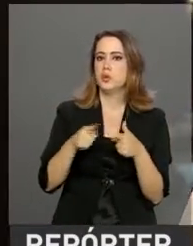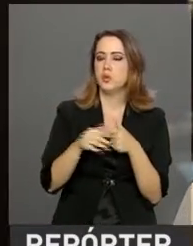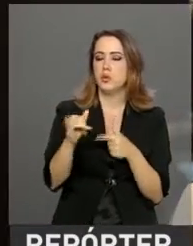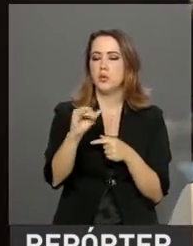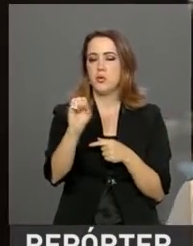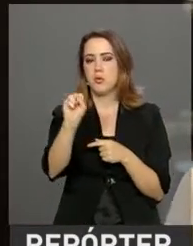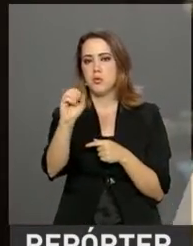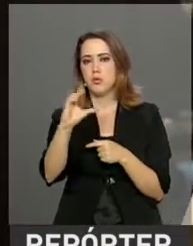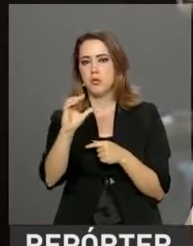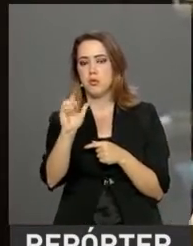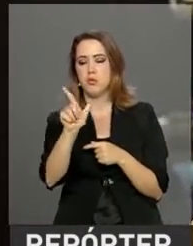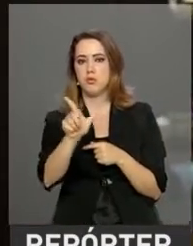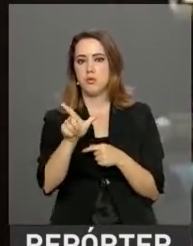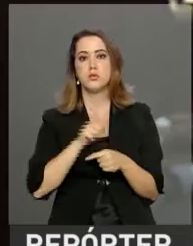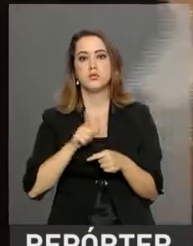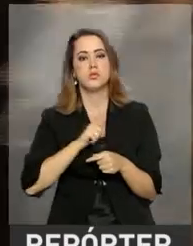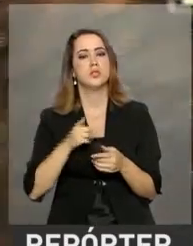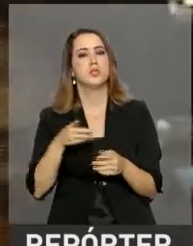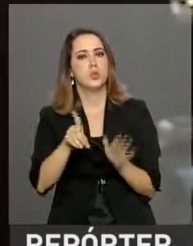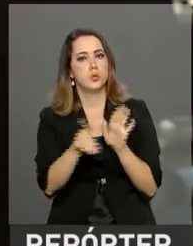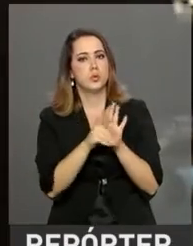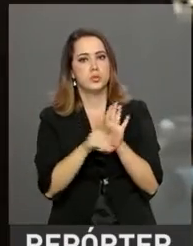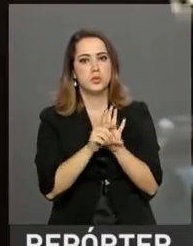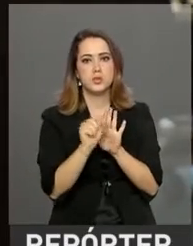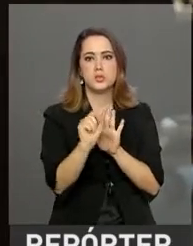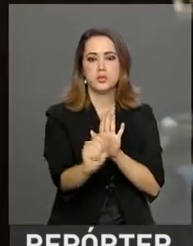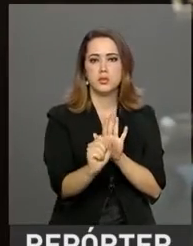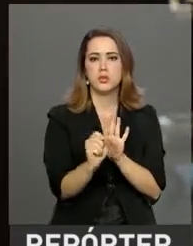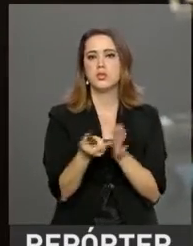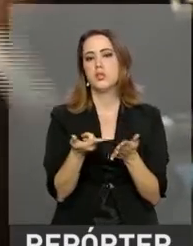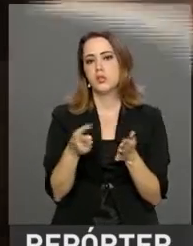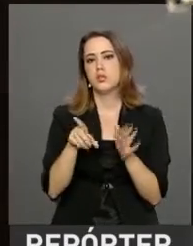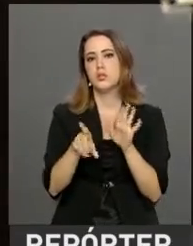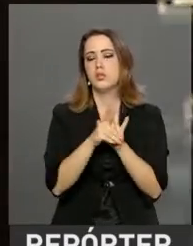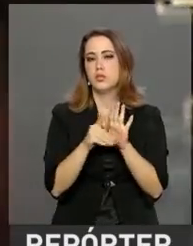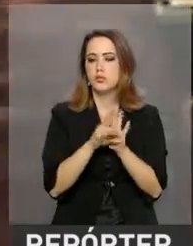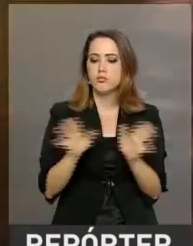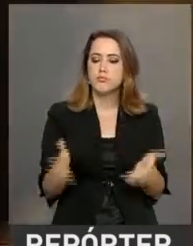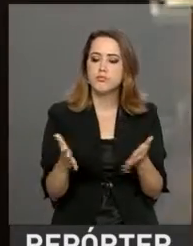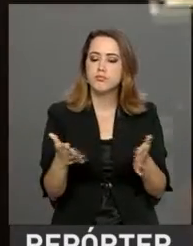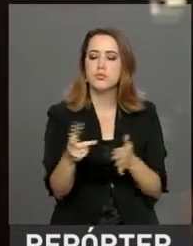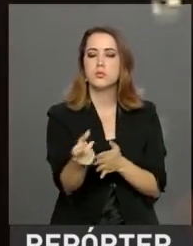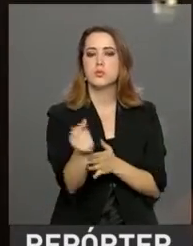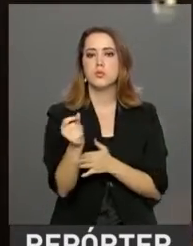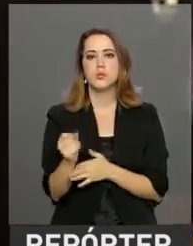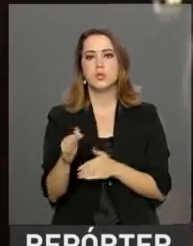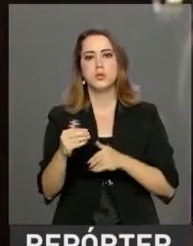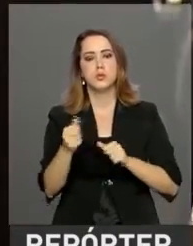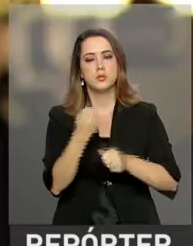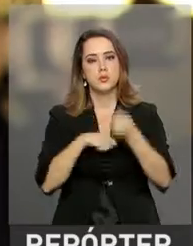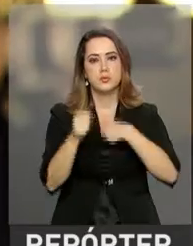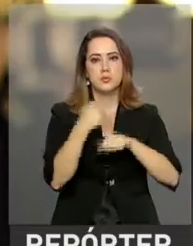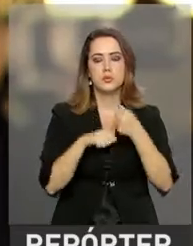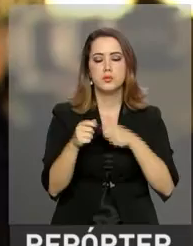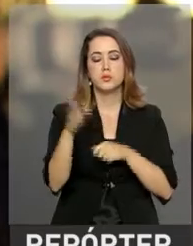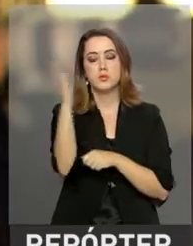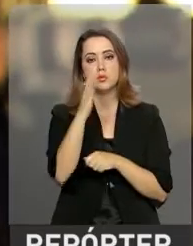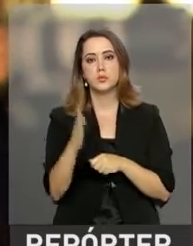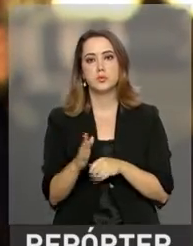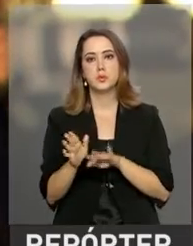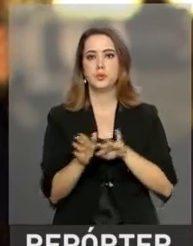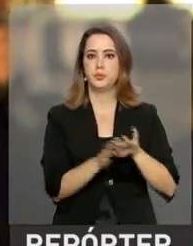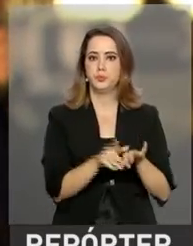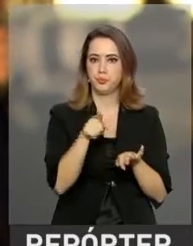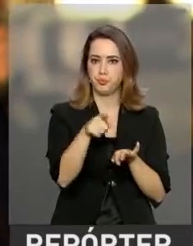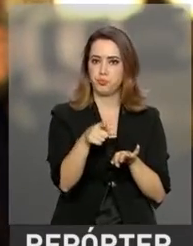suplementares pedalada fiscal quero plano safra para impulsionar a economia do país a agricultura está muito caracterizado